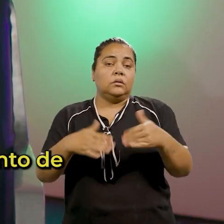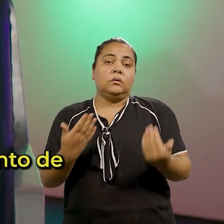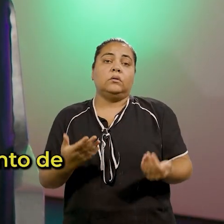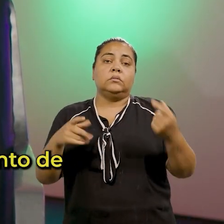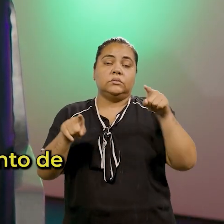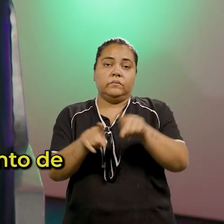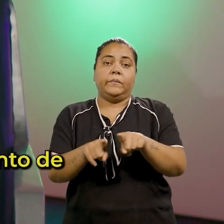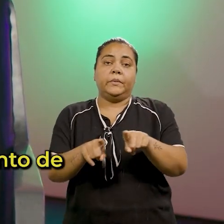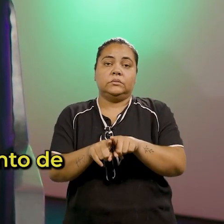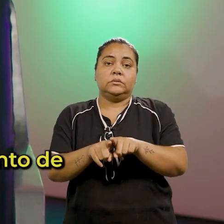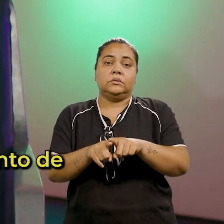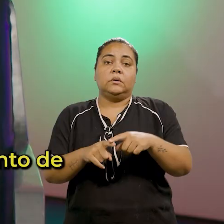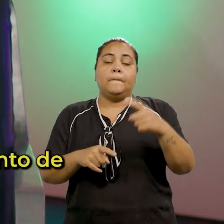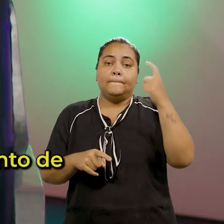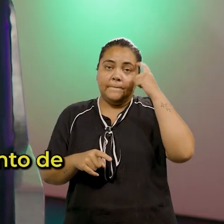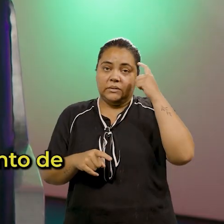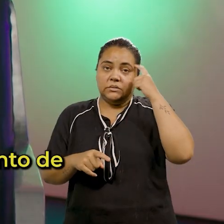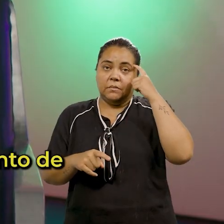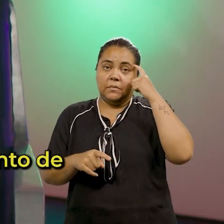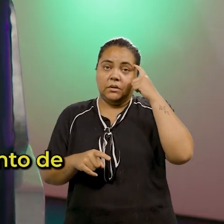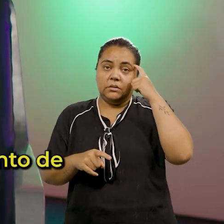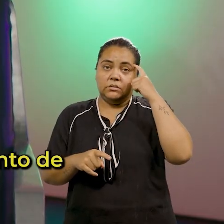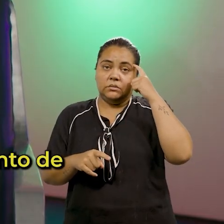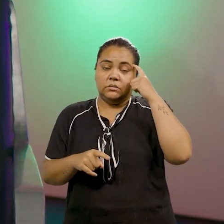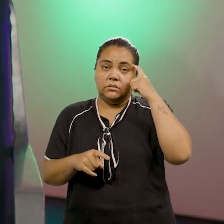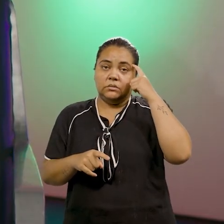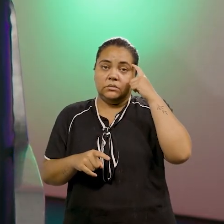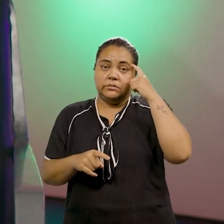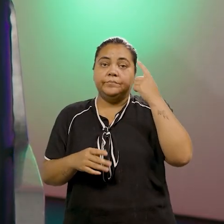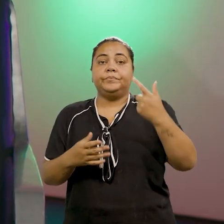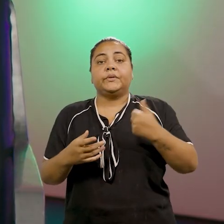também faz parte de um pensamento de